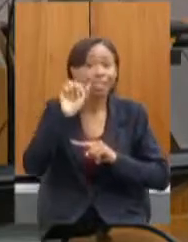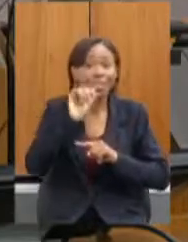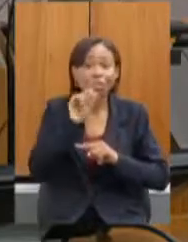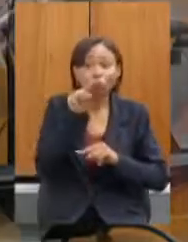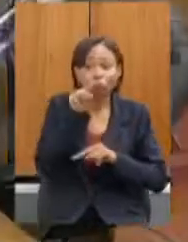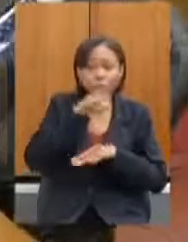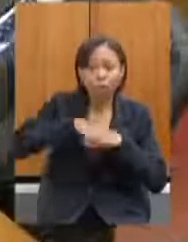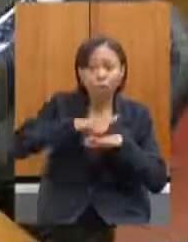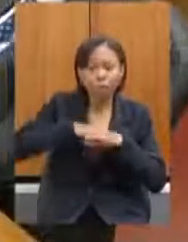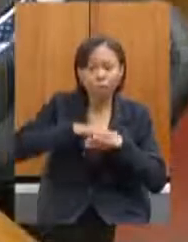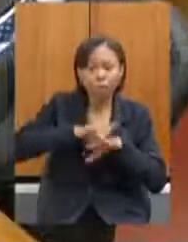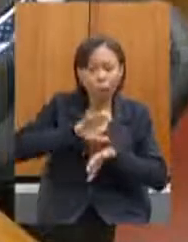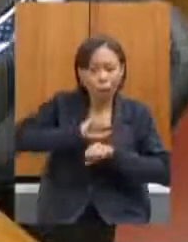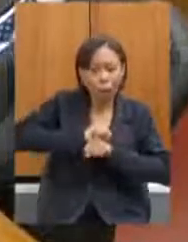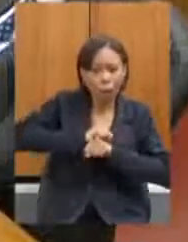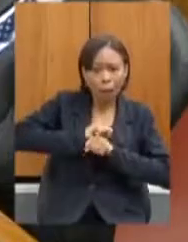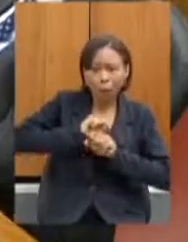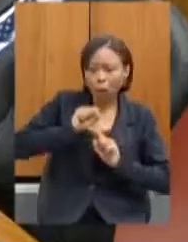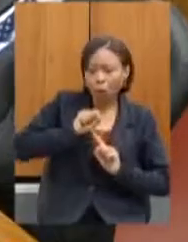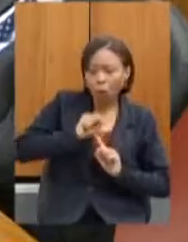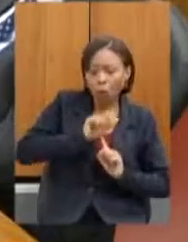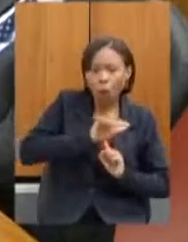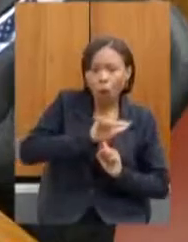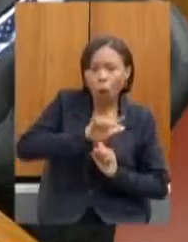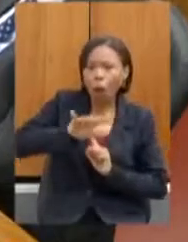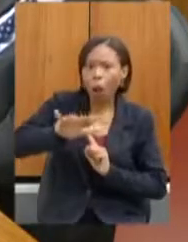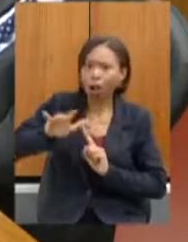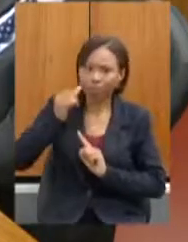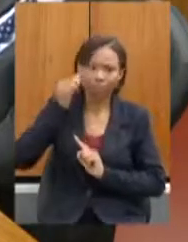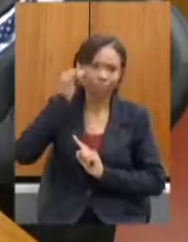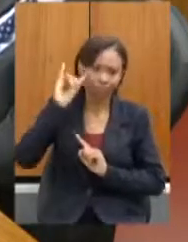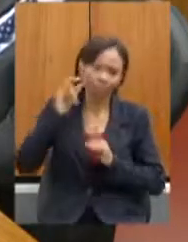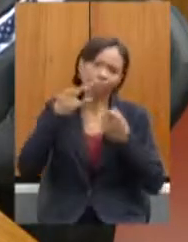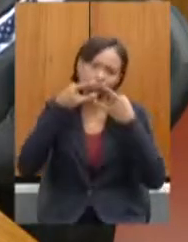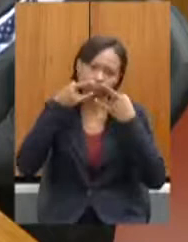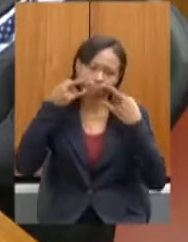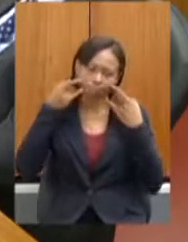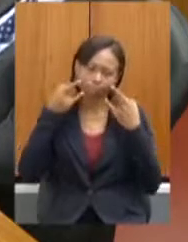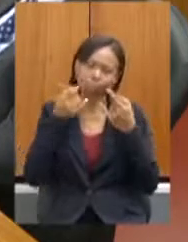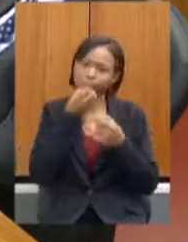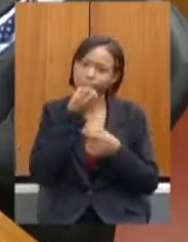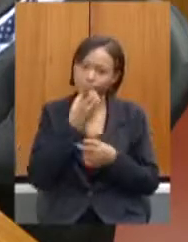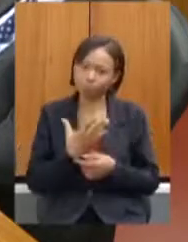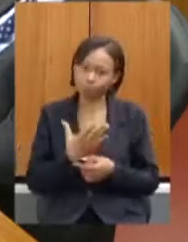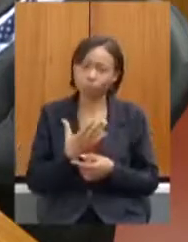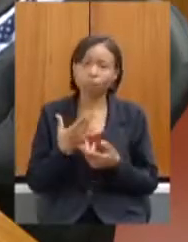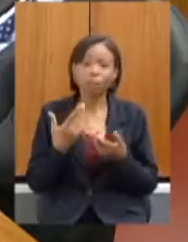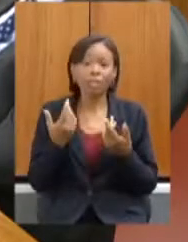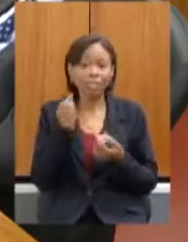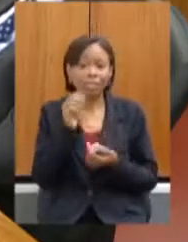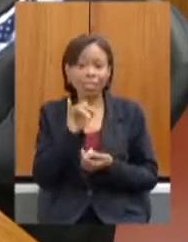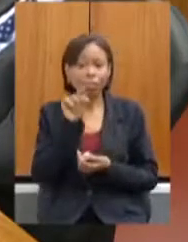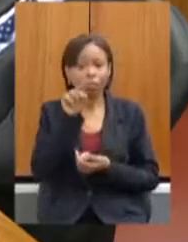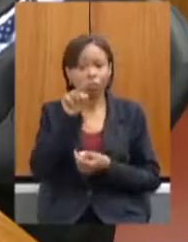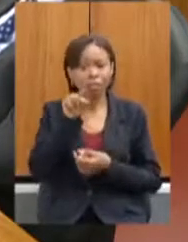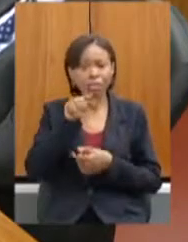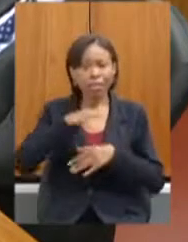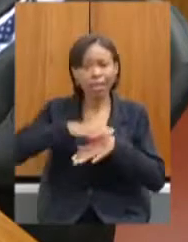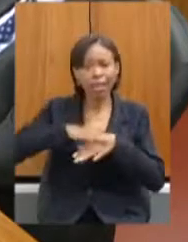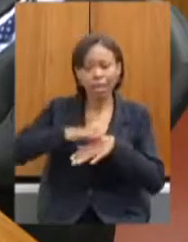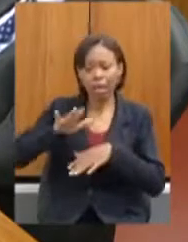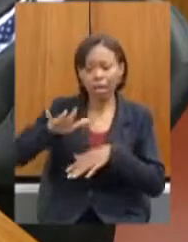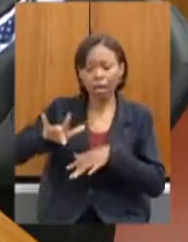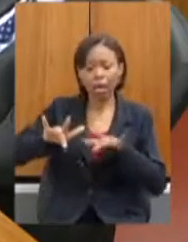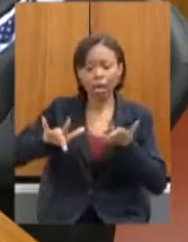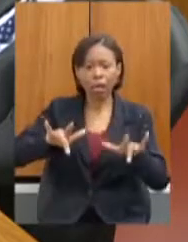assintomático também contamine outras pessoas se você tocar em qualquer superfície